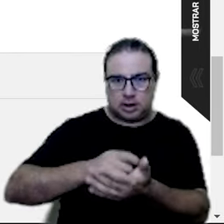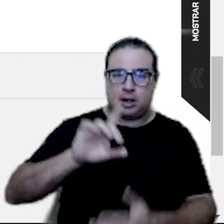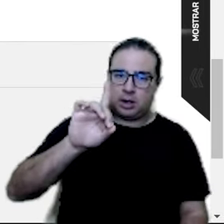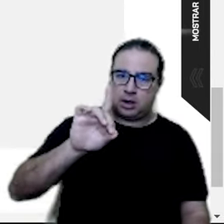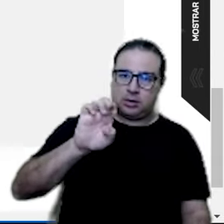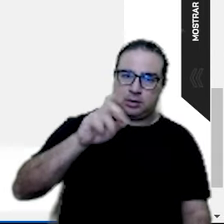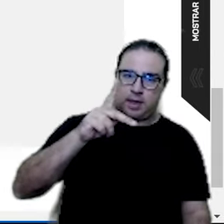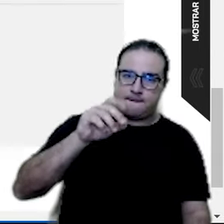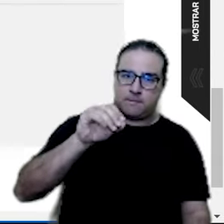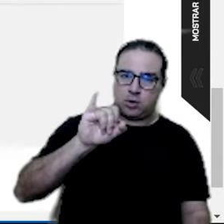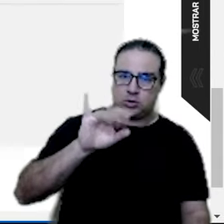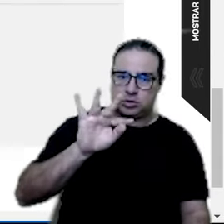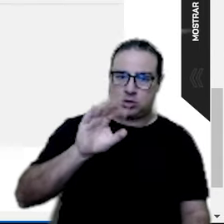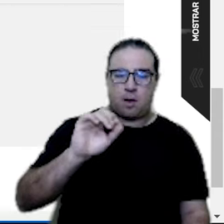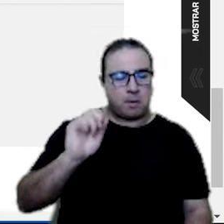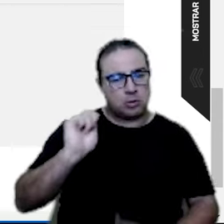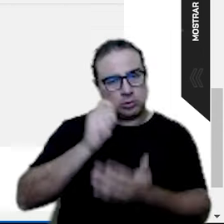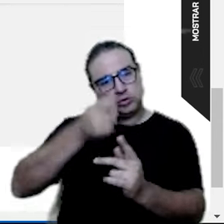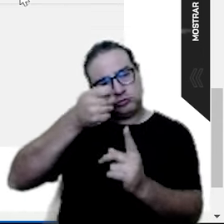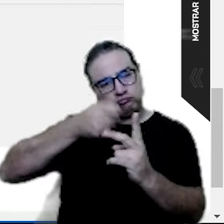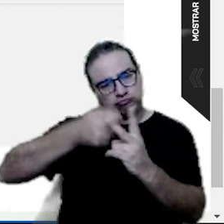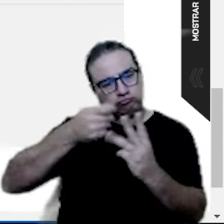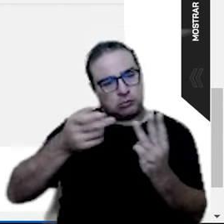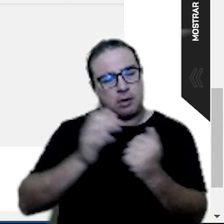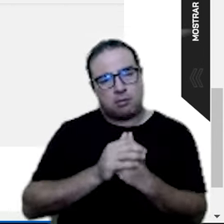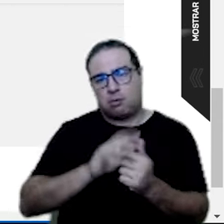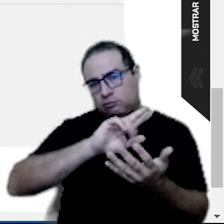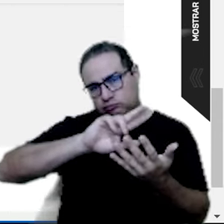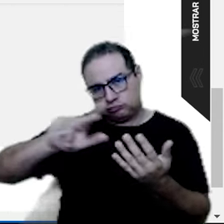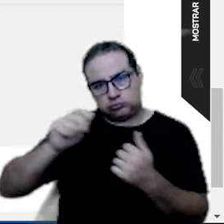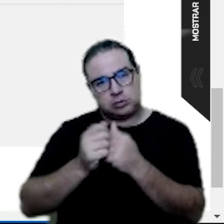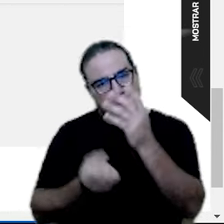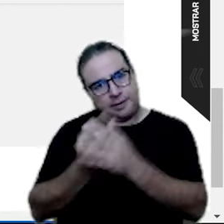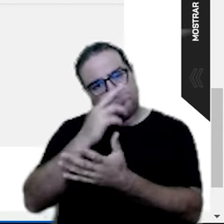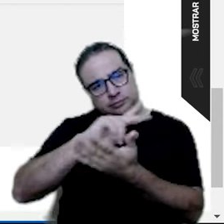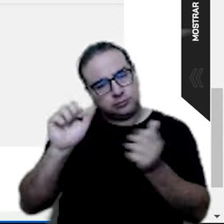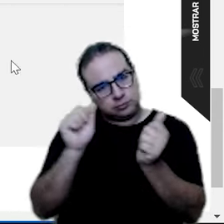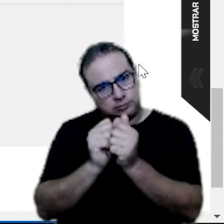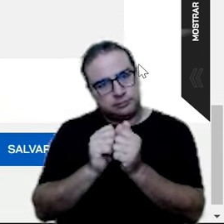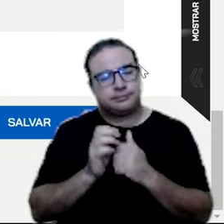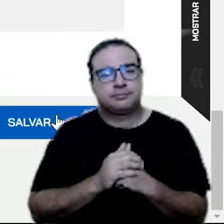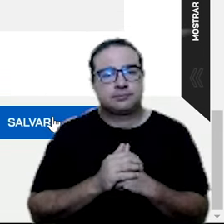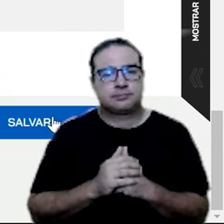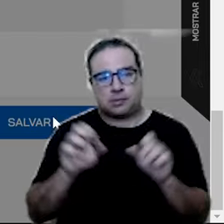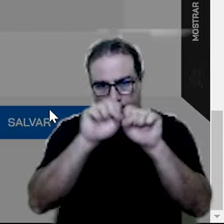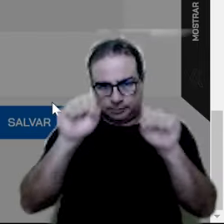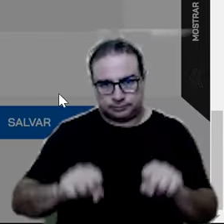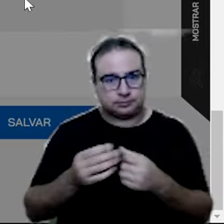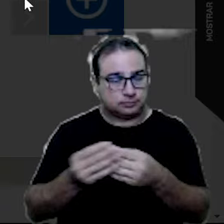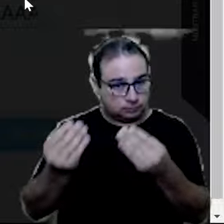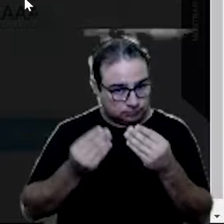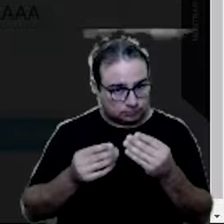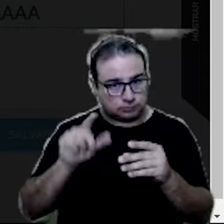com depósito né ah posso dividir aqui parcelas ficar gerando várias inclusões o sistema